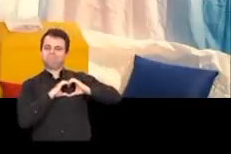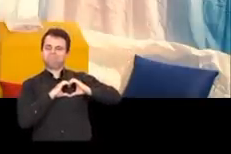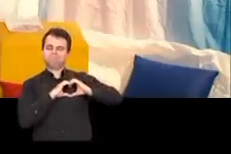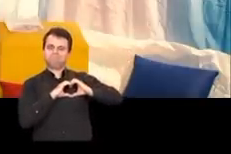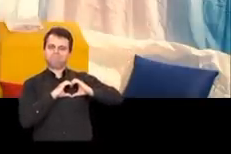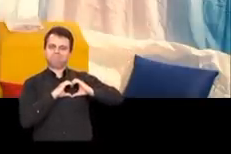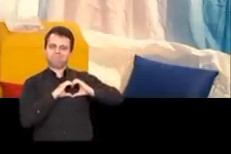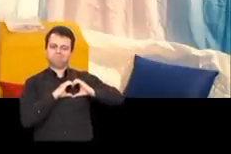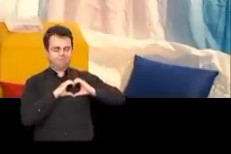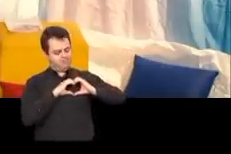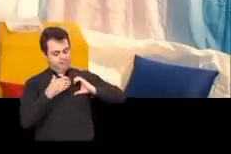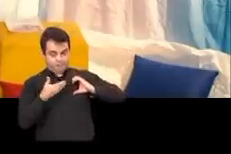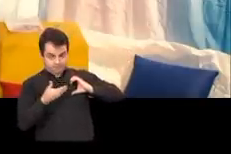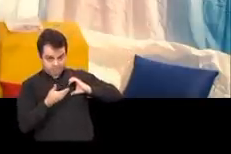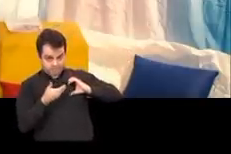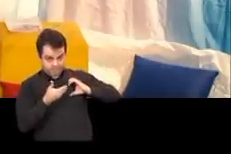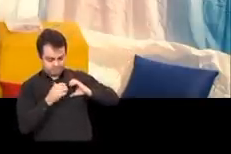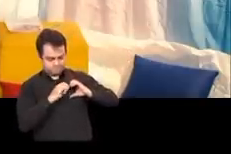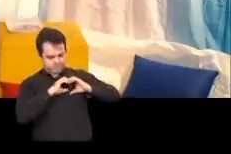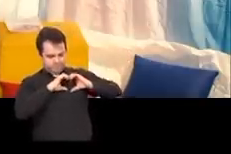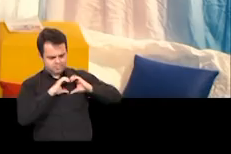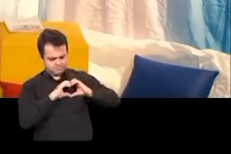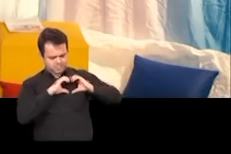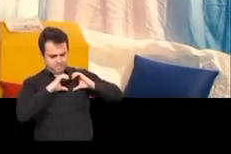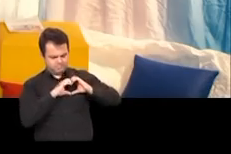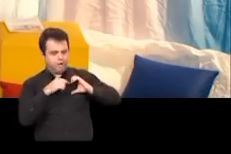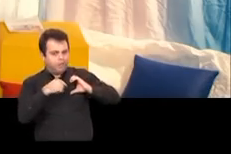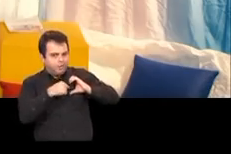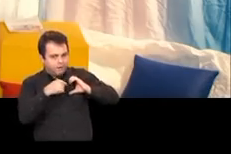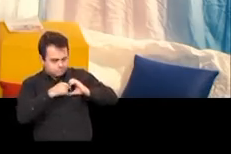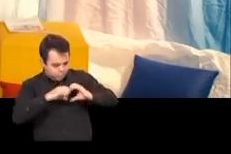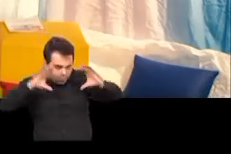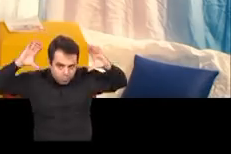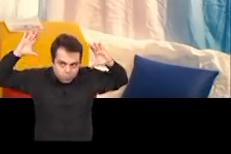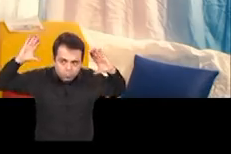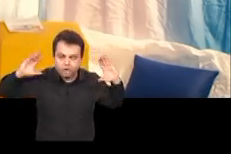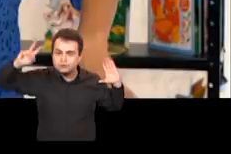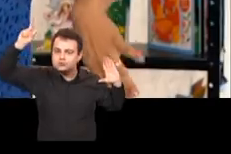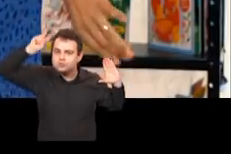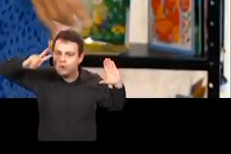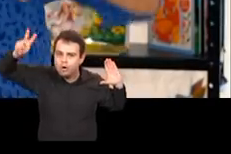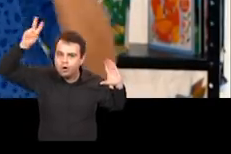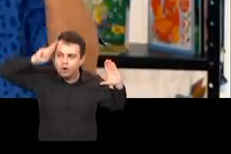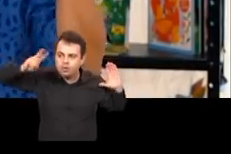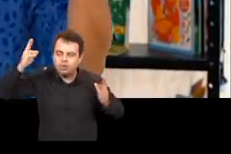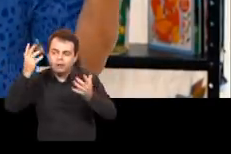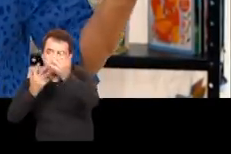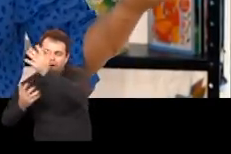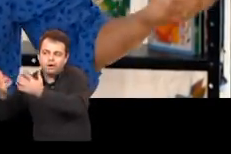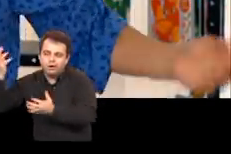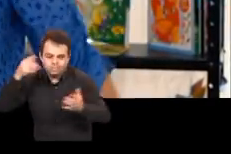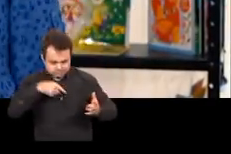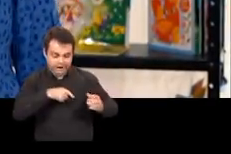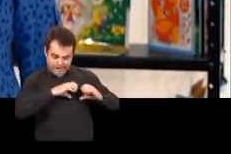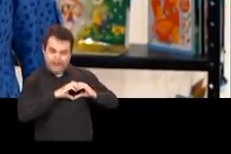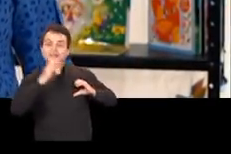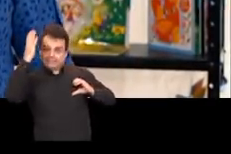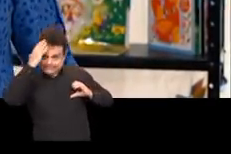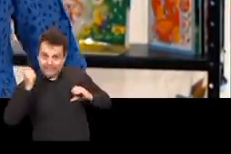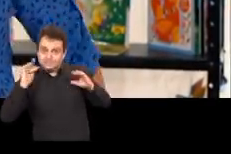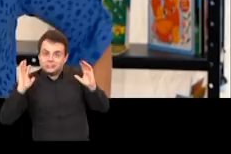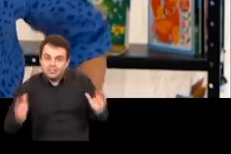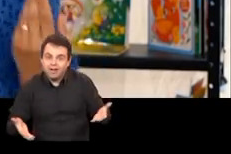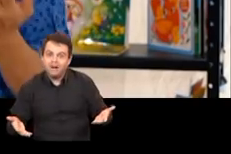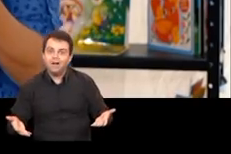Que sabia dessa história antes mesmo da canção? Da